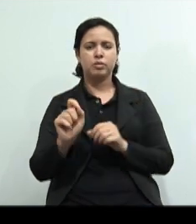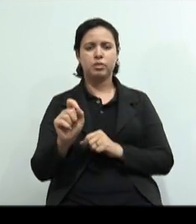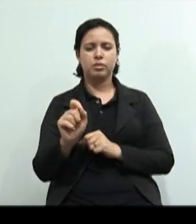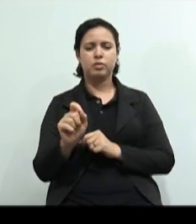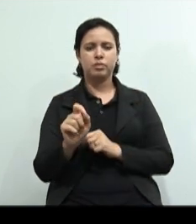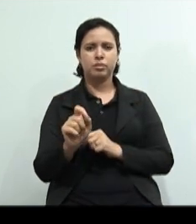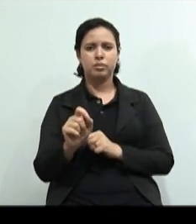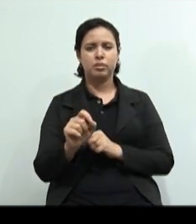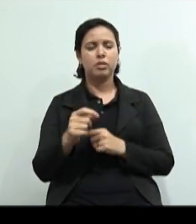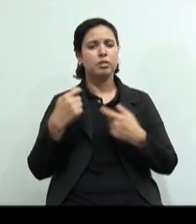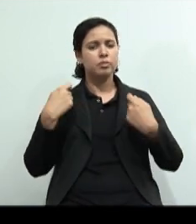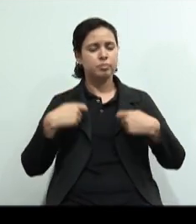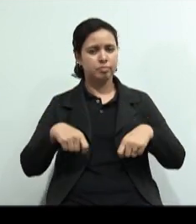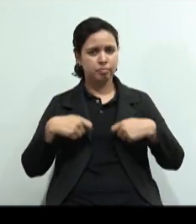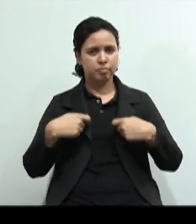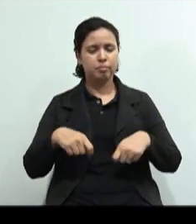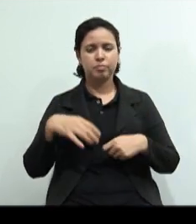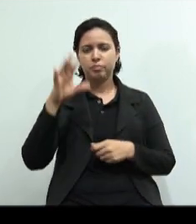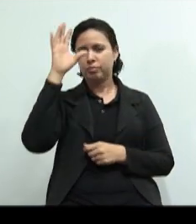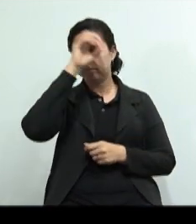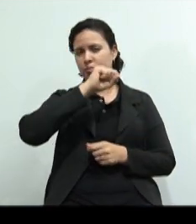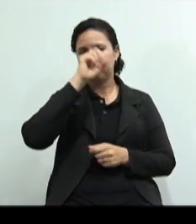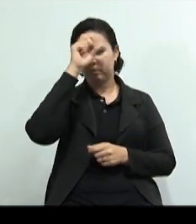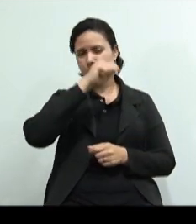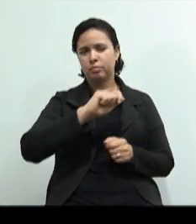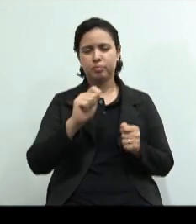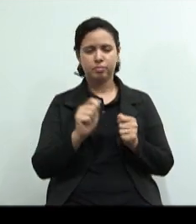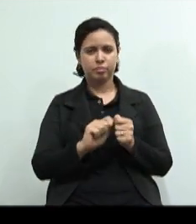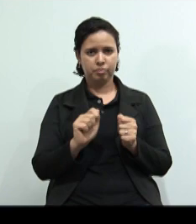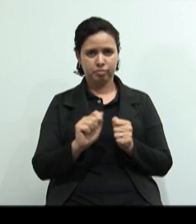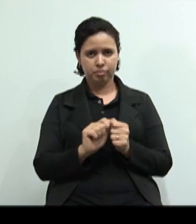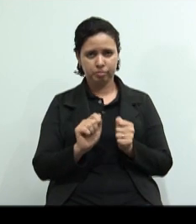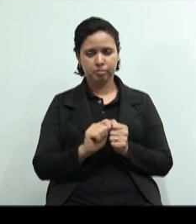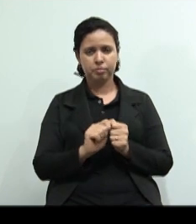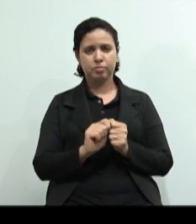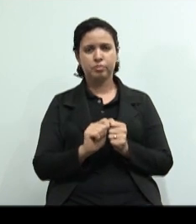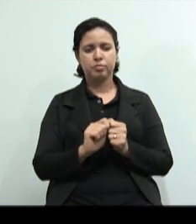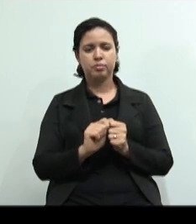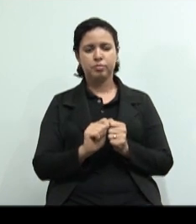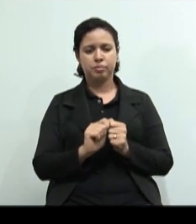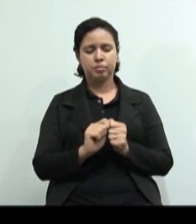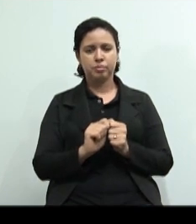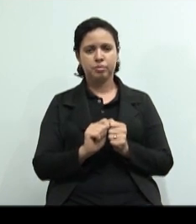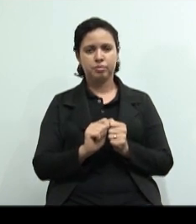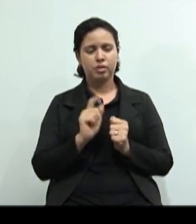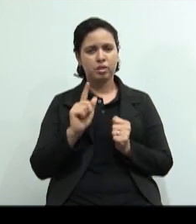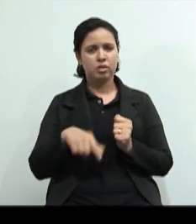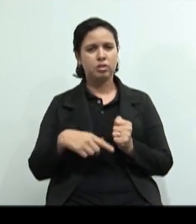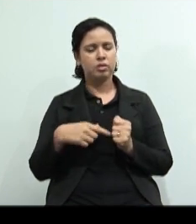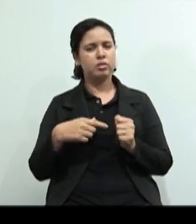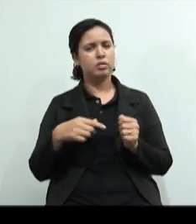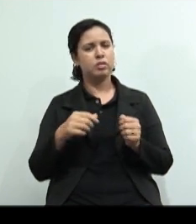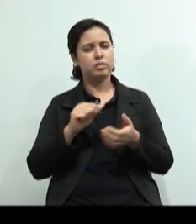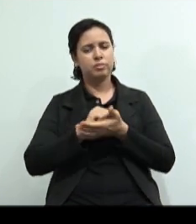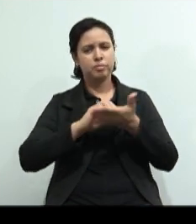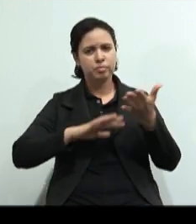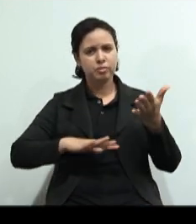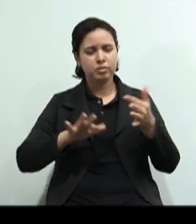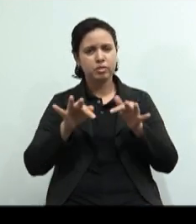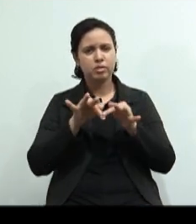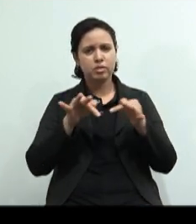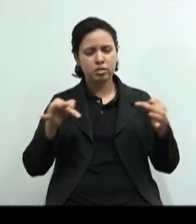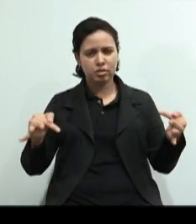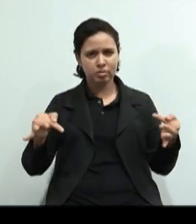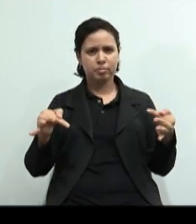aquilo que a gente precisa aprender a fazer. Desde as atividades mais simples da vida da gente,